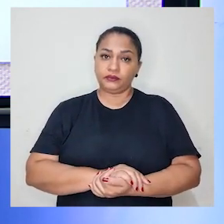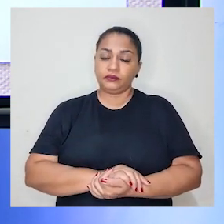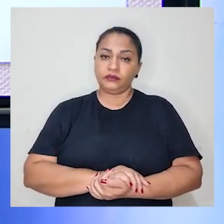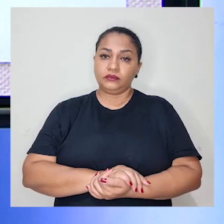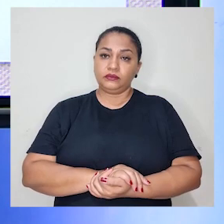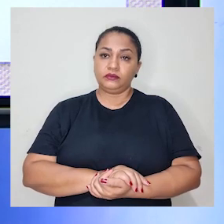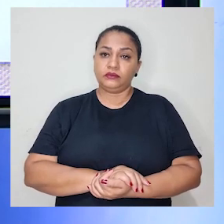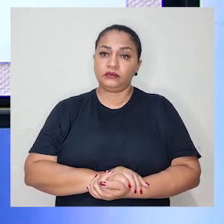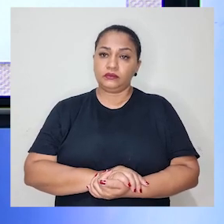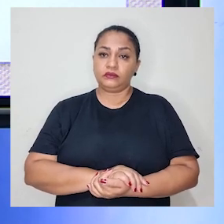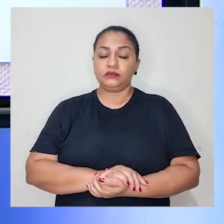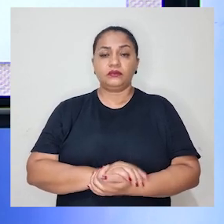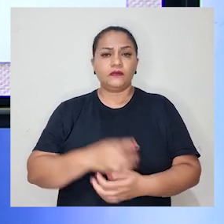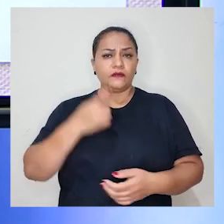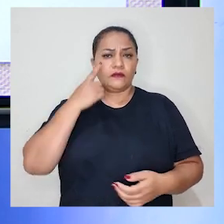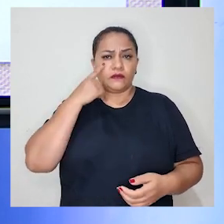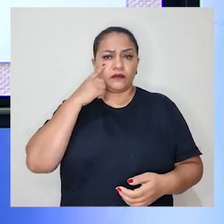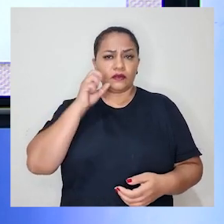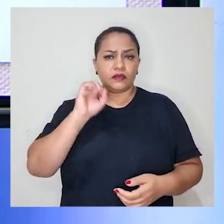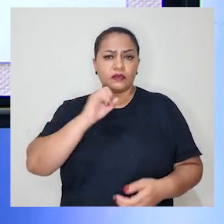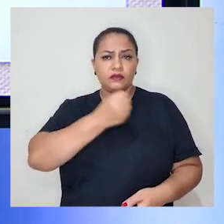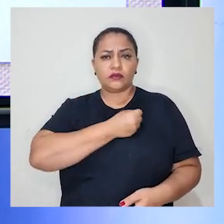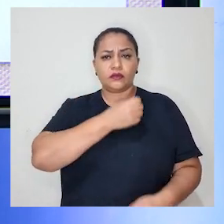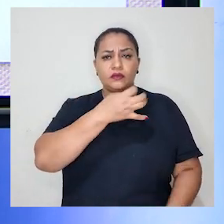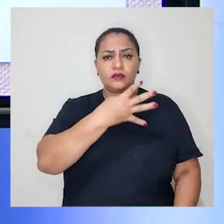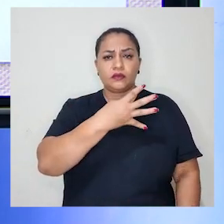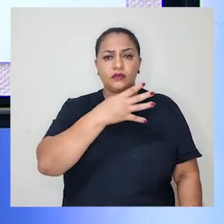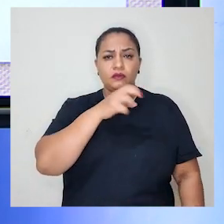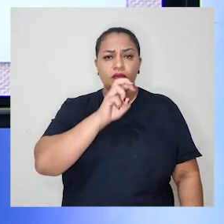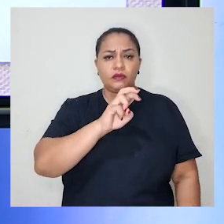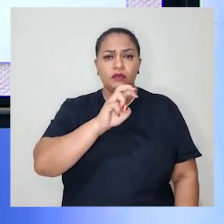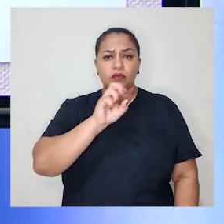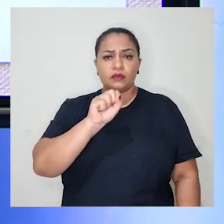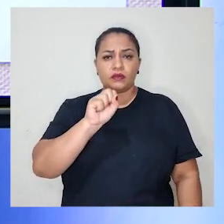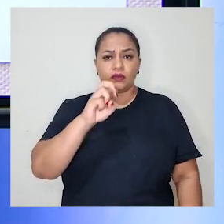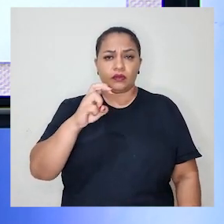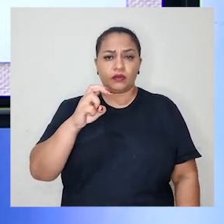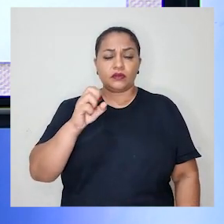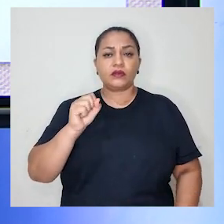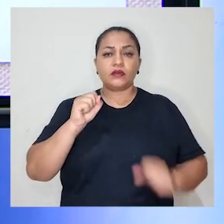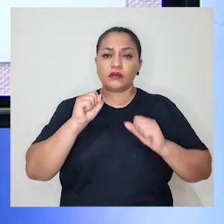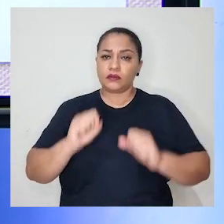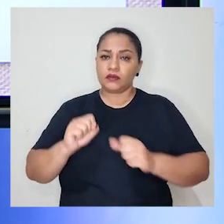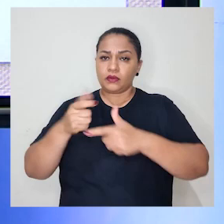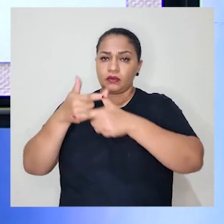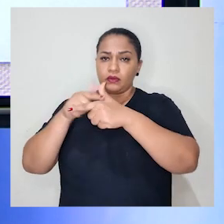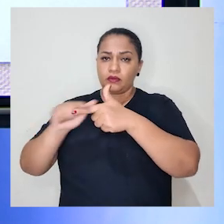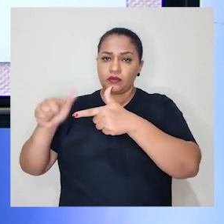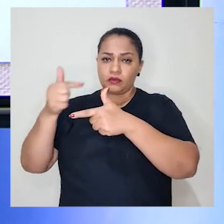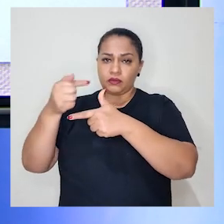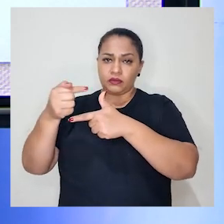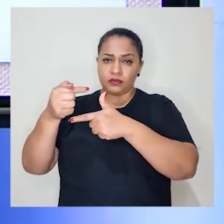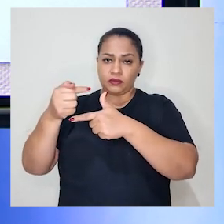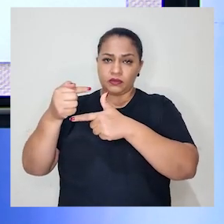6. Verifique se o número 4.585 é divisível por 7.